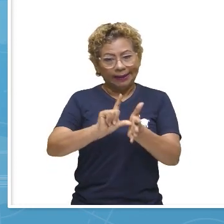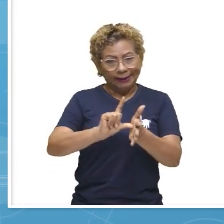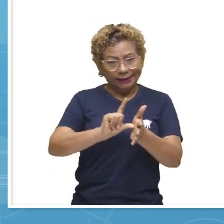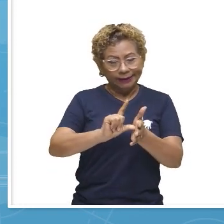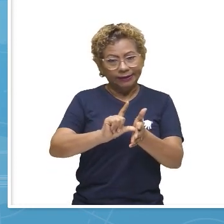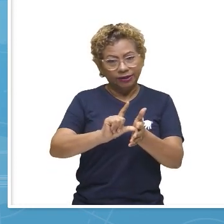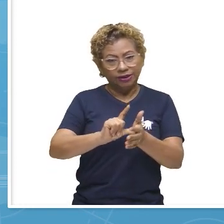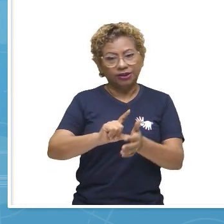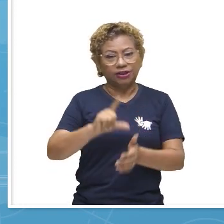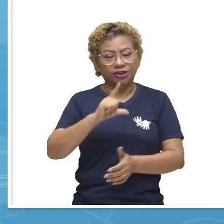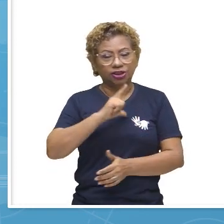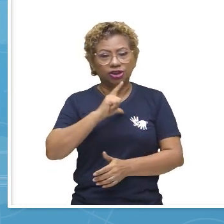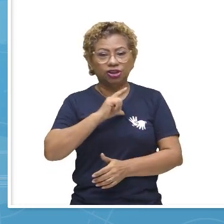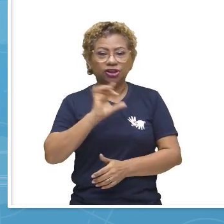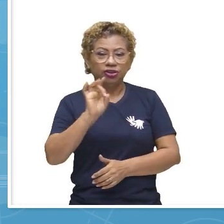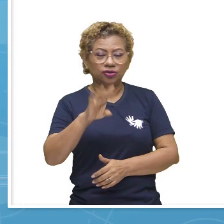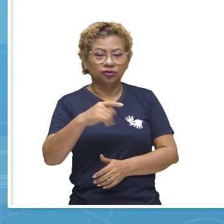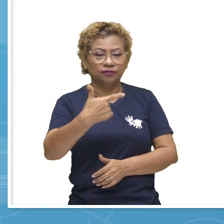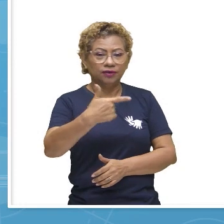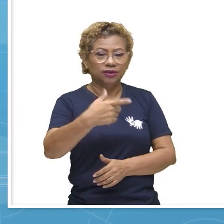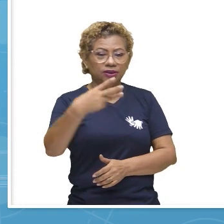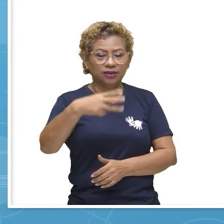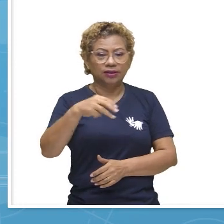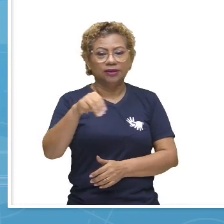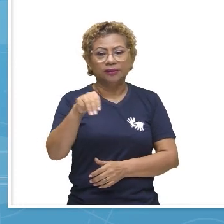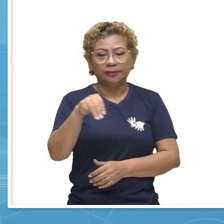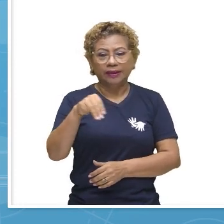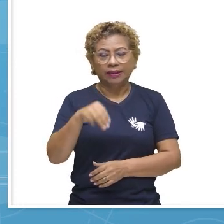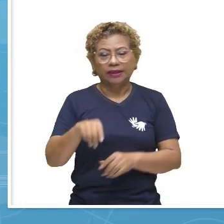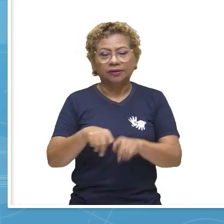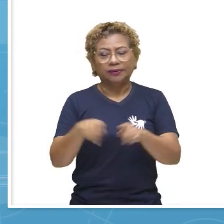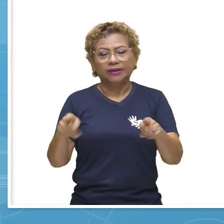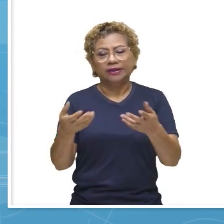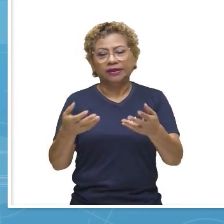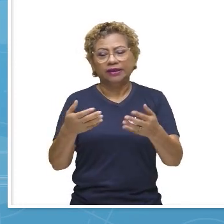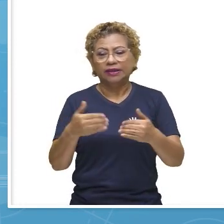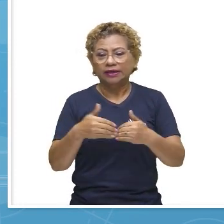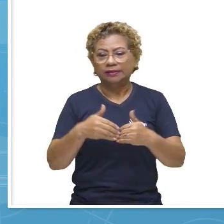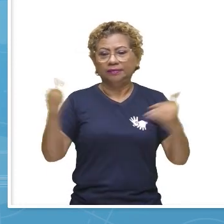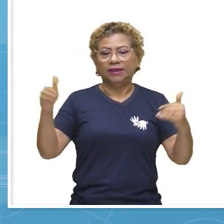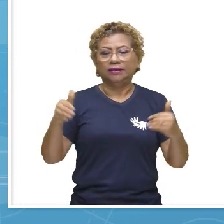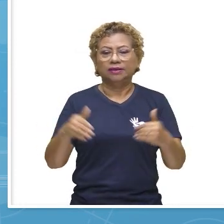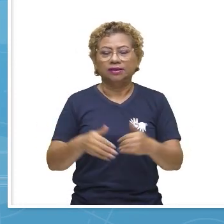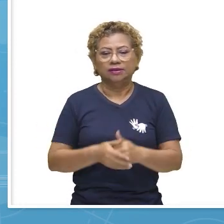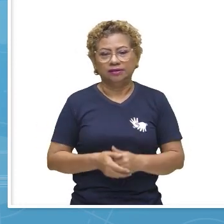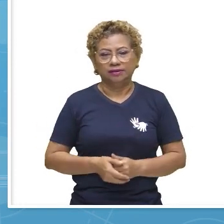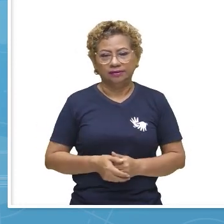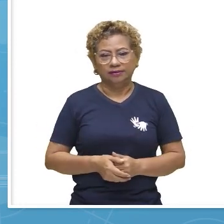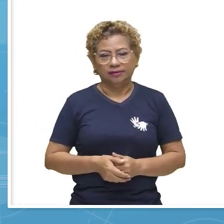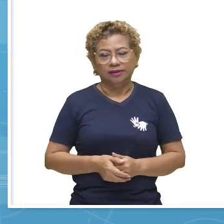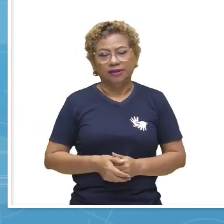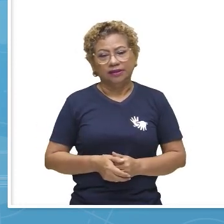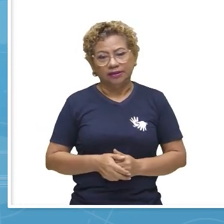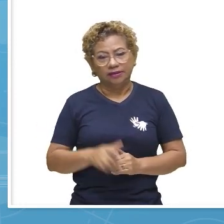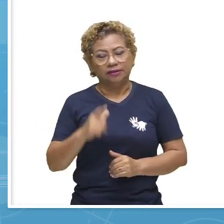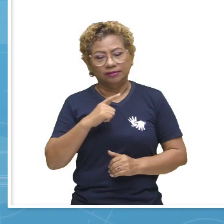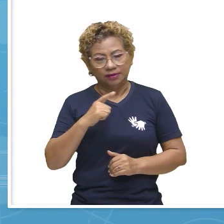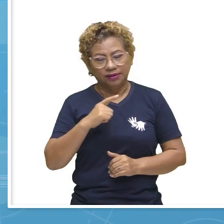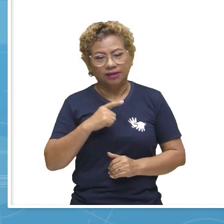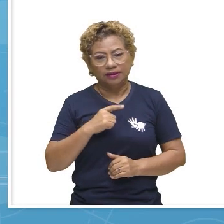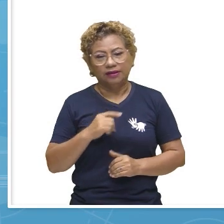cá, né? Quer fazer um estacionamento desse tamanho. Aí ele está aumentando esse tamanho, esse tanto aqui, ó. Essa área aqui,